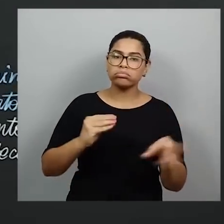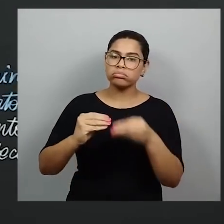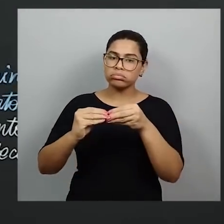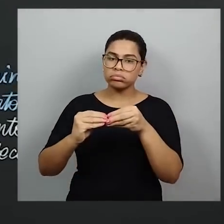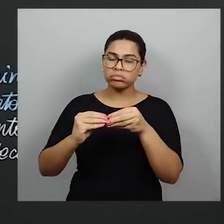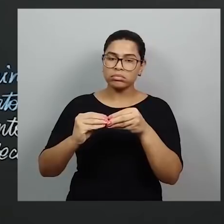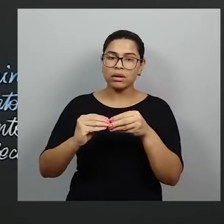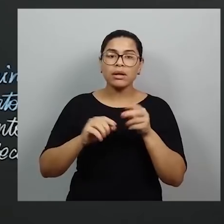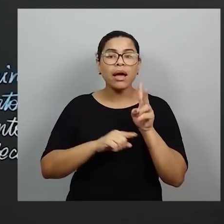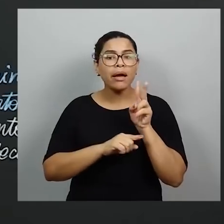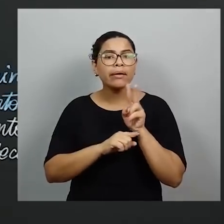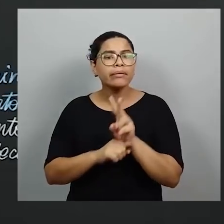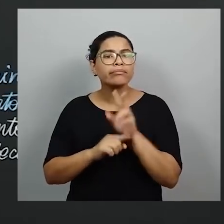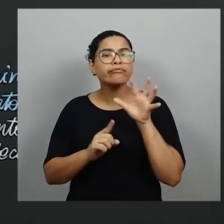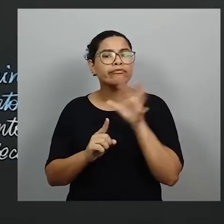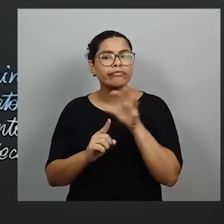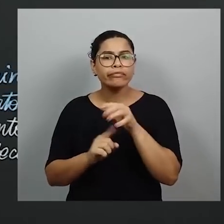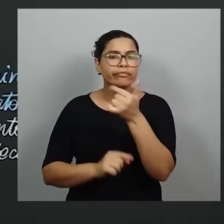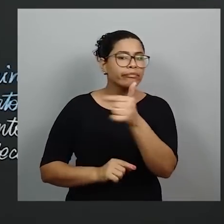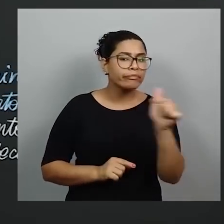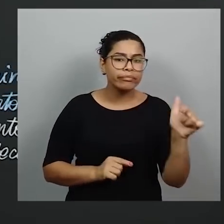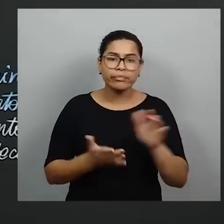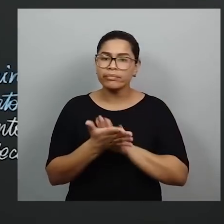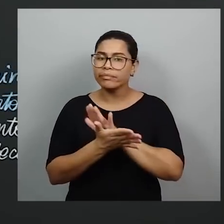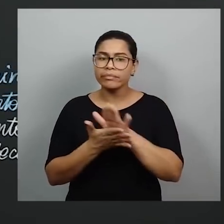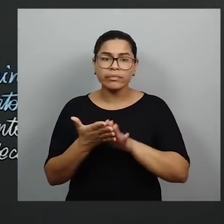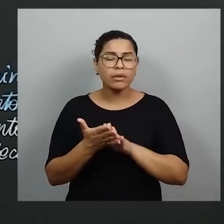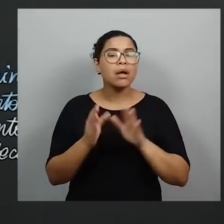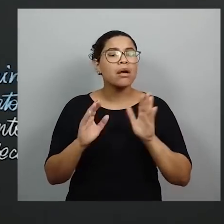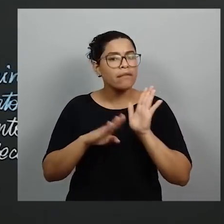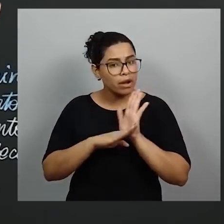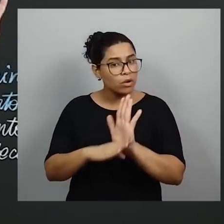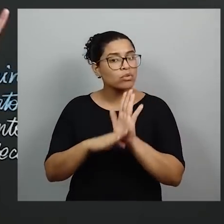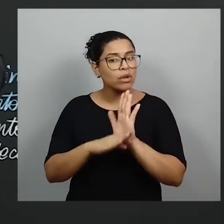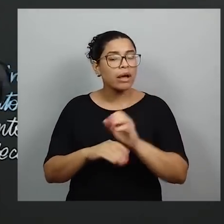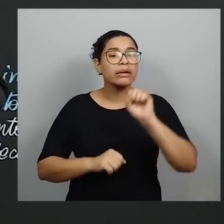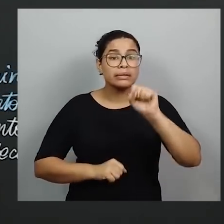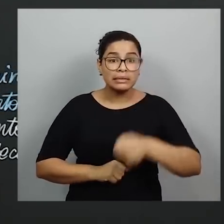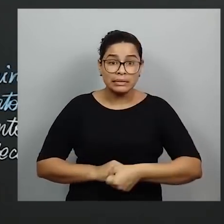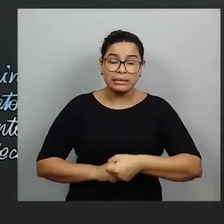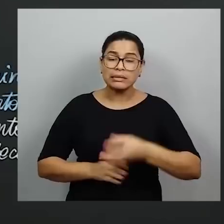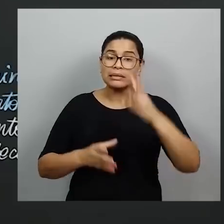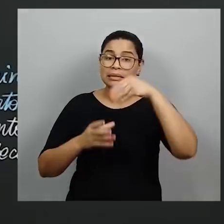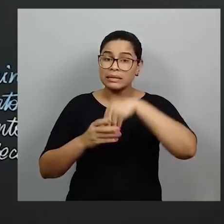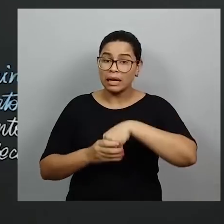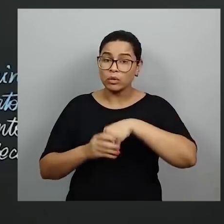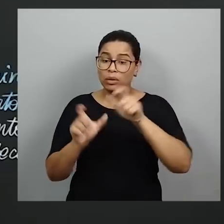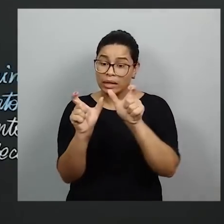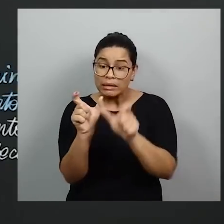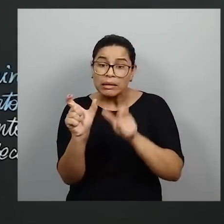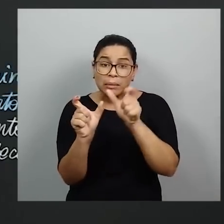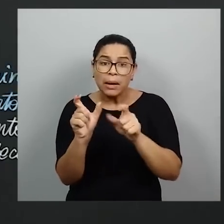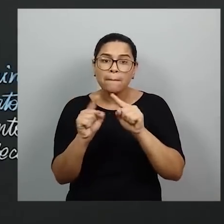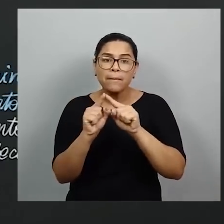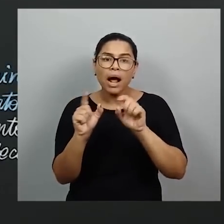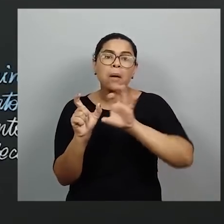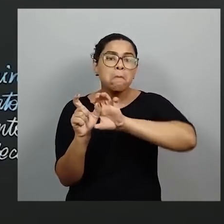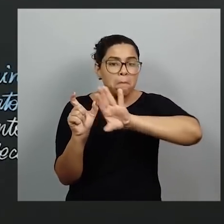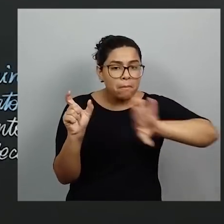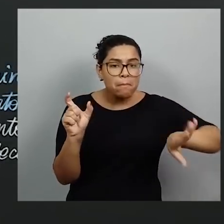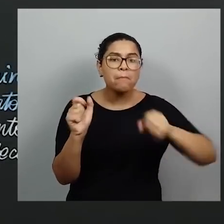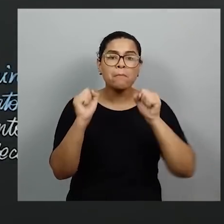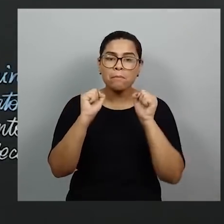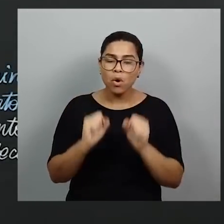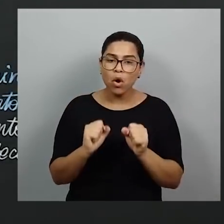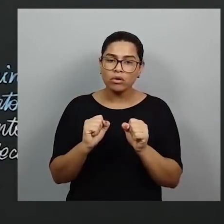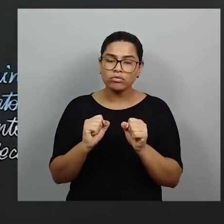vai influenciar absurdamente o significado. Claro, ele vai contribuir semanticamente, mas ele pode ser retirado sem um prejuízo